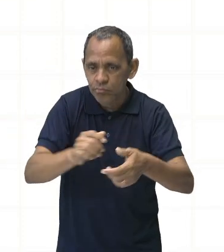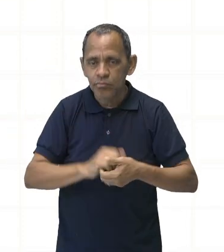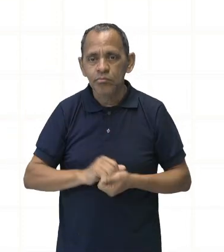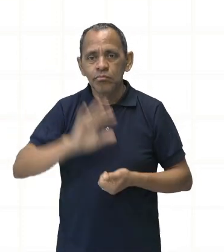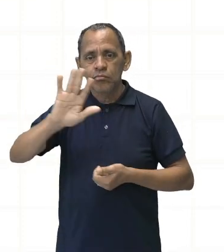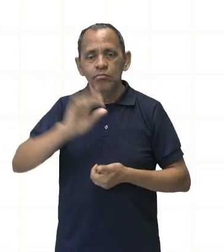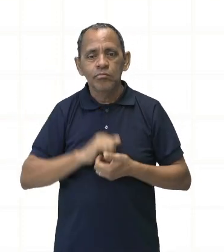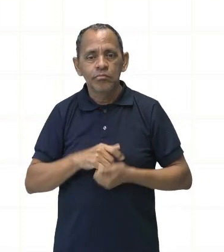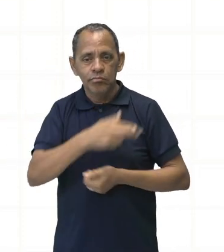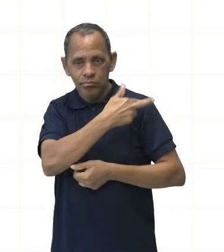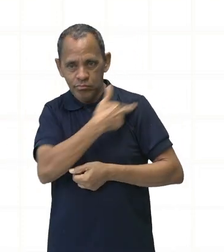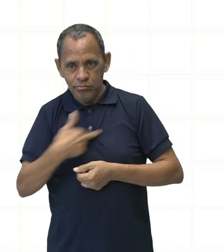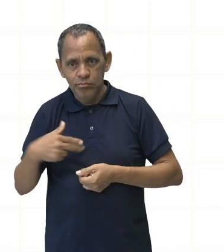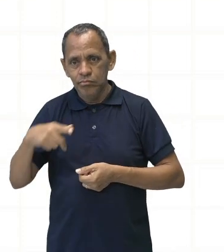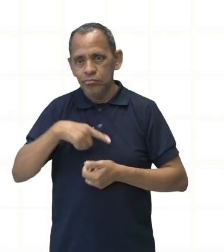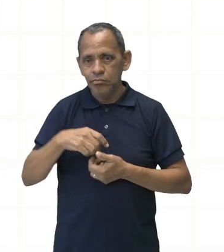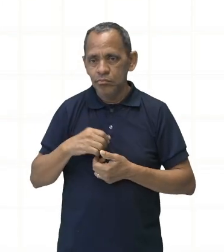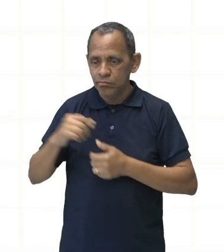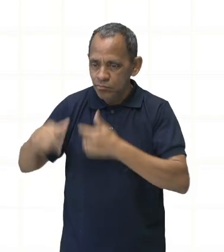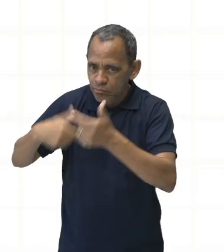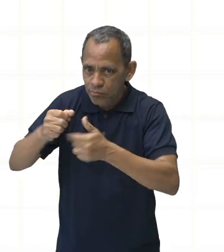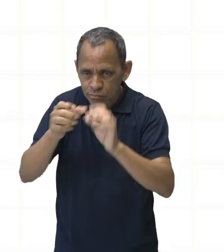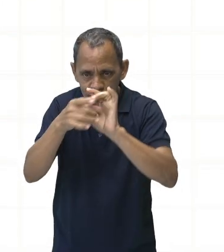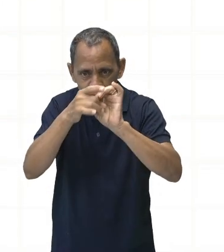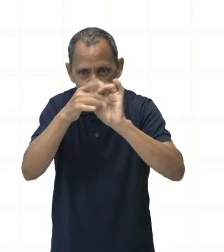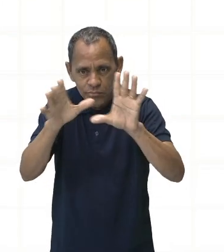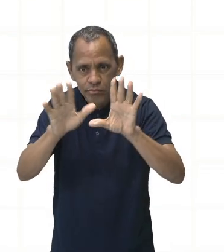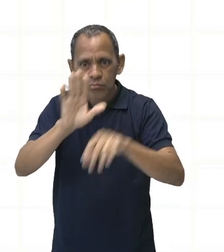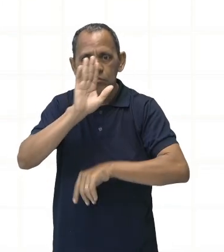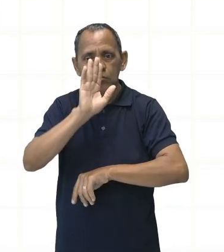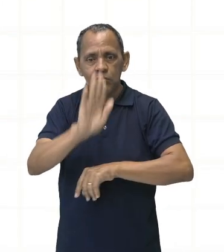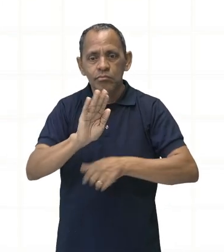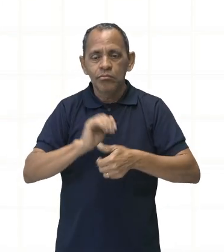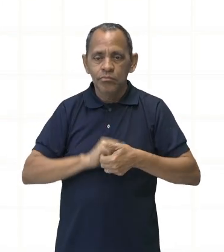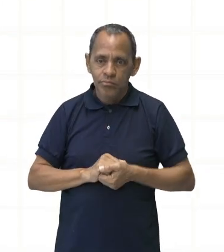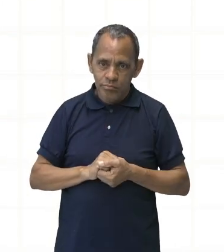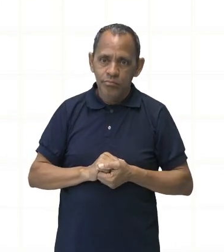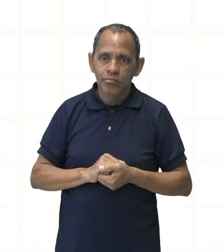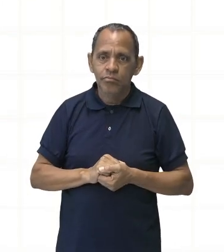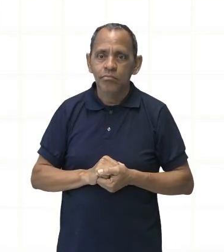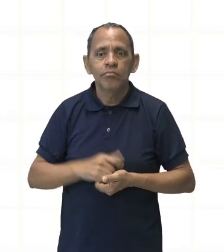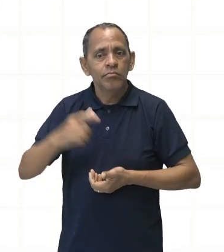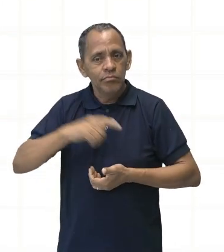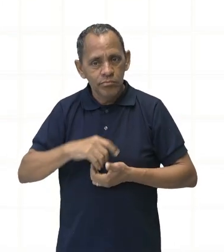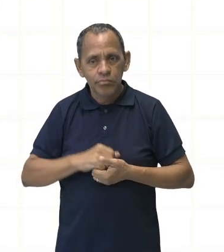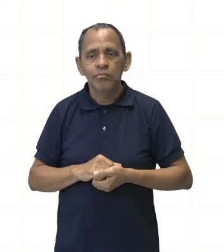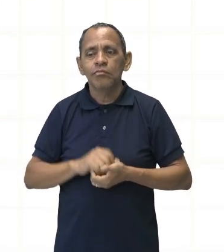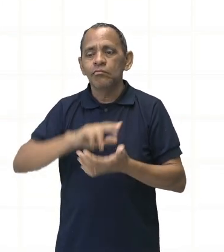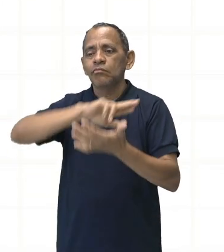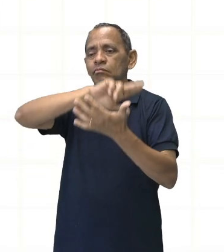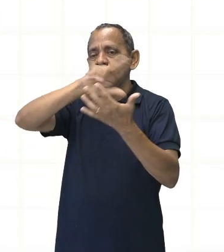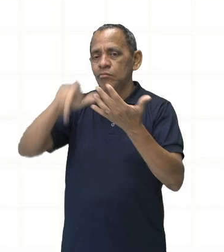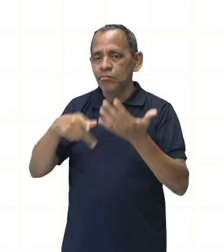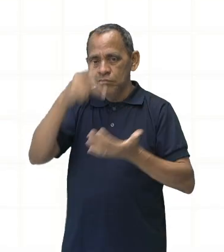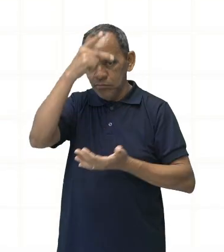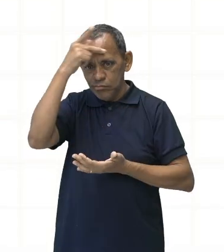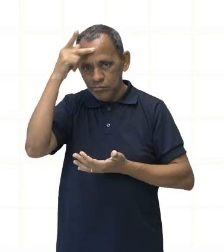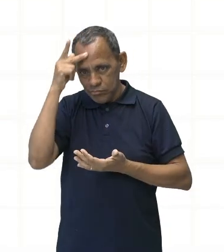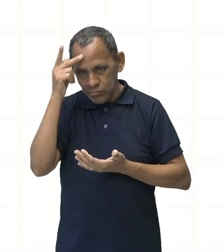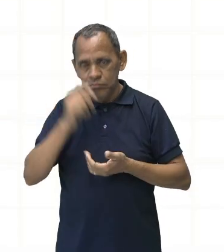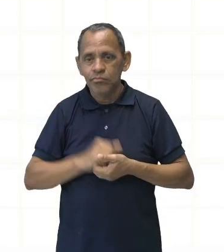República, temos a questão do trabalho livre, porém, né, ainda havia muitos, vamos dizer